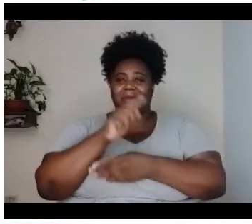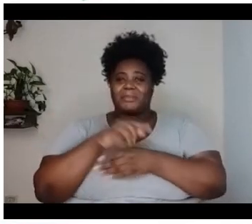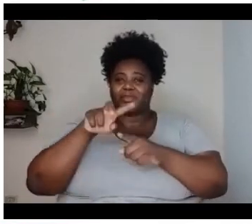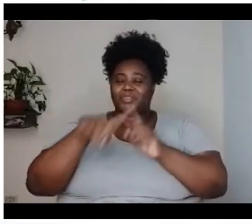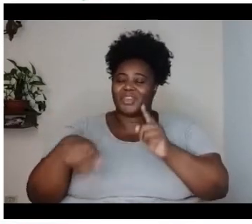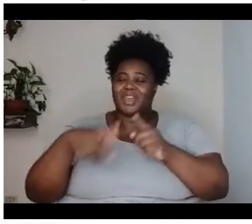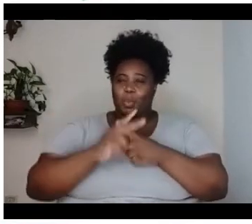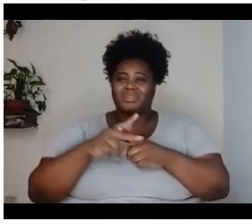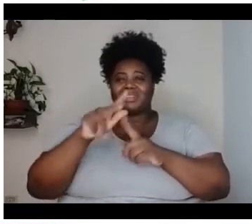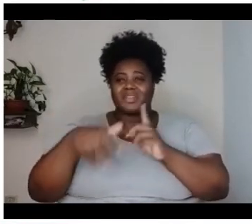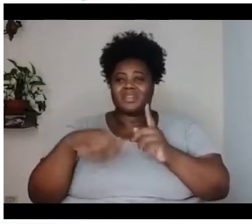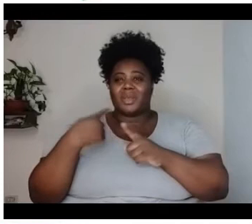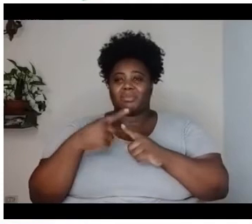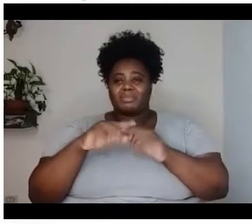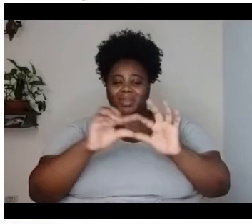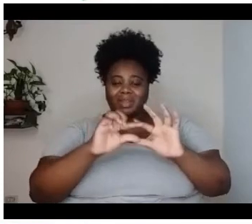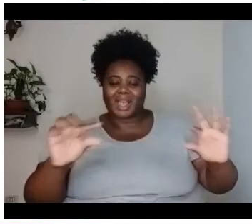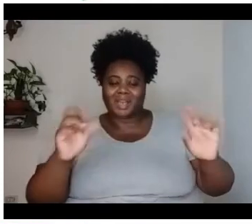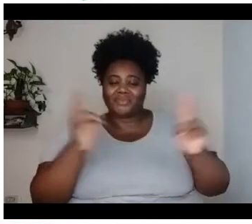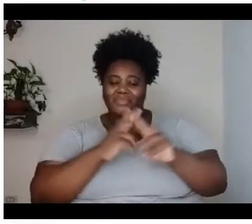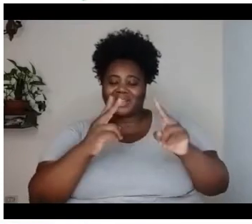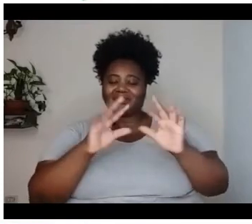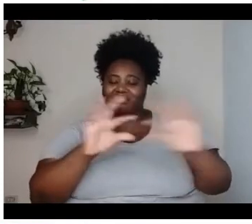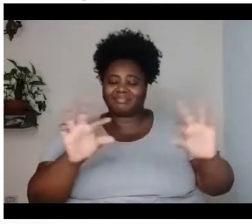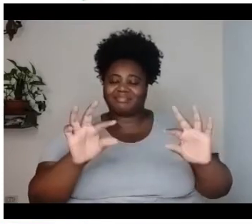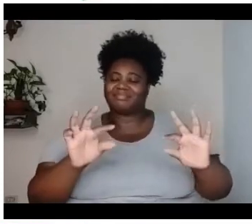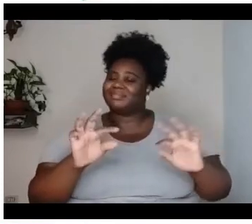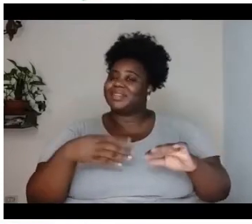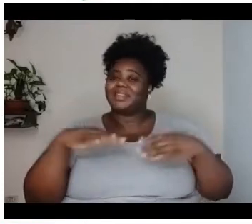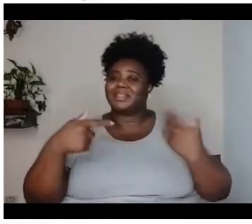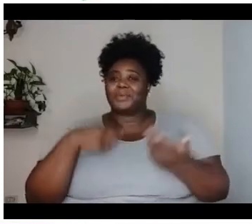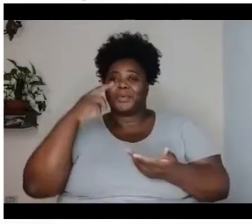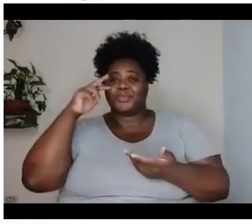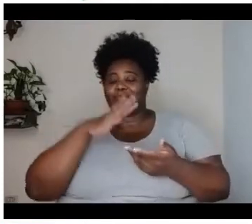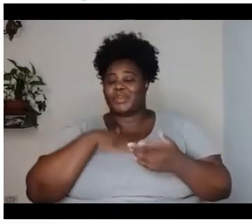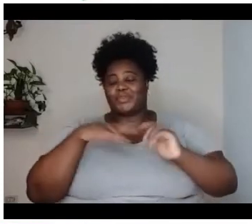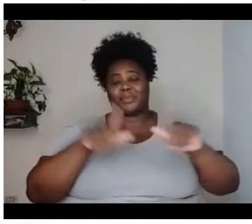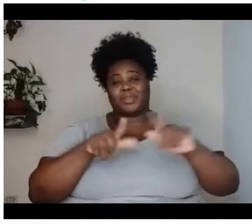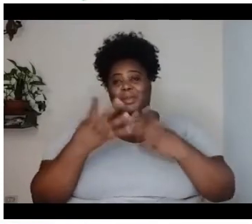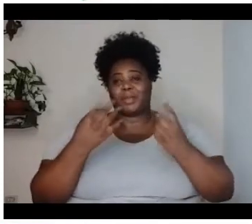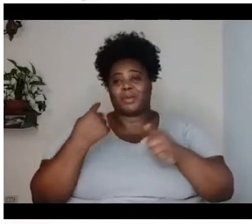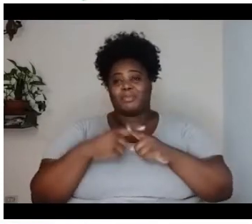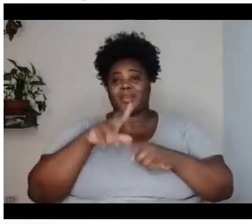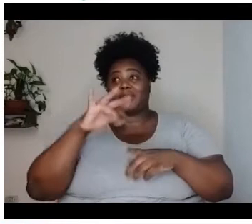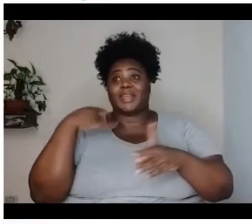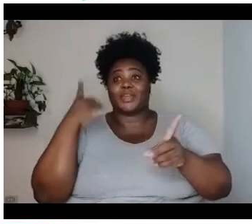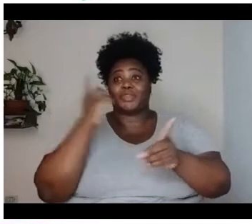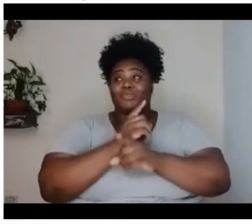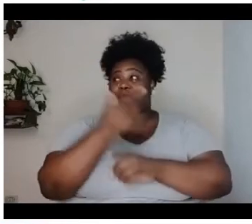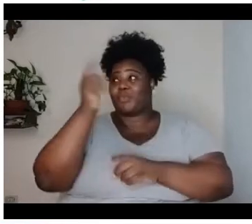me incomoda aquela pontinha do vento batendo. Então, eu já não vejo meu trabalho assim muito, porque vai que eu descubro outro